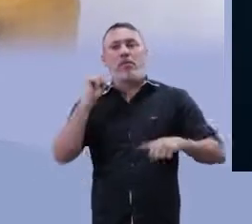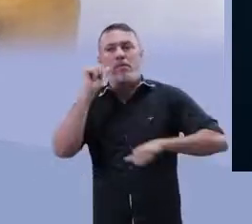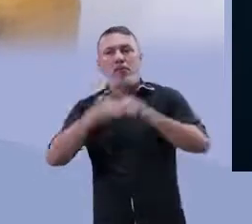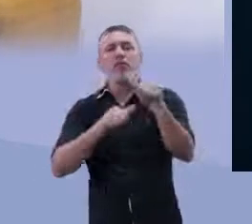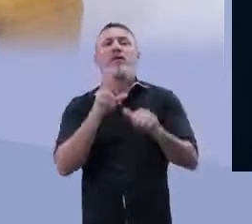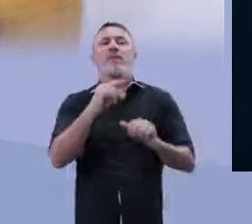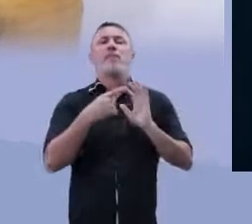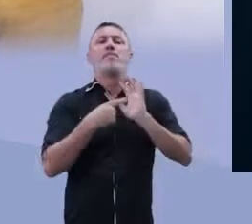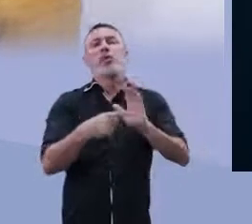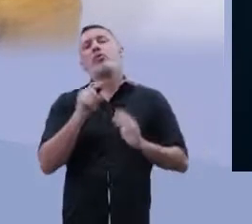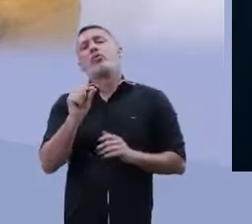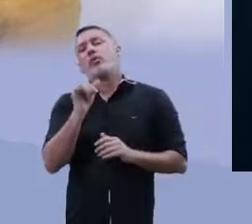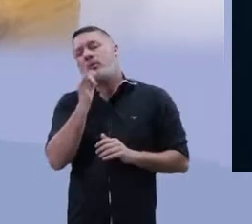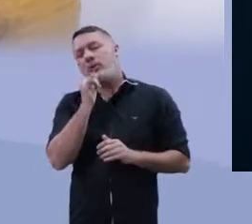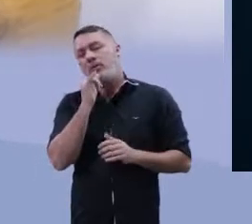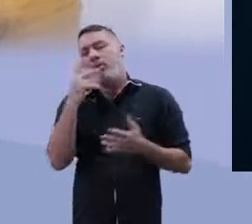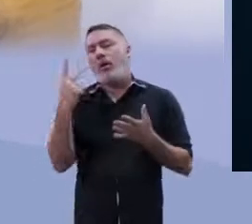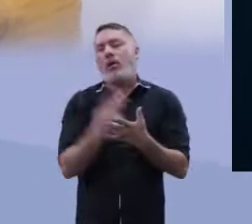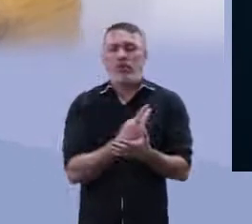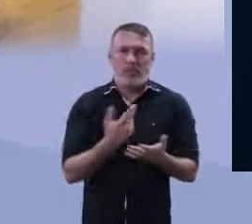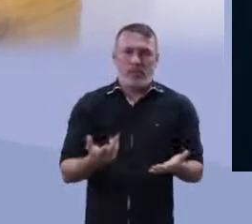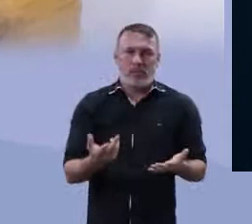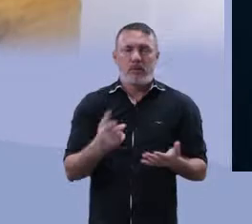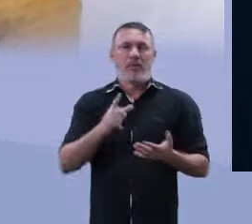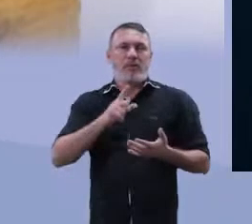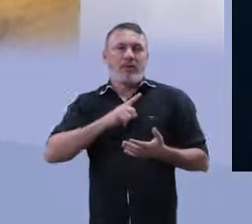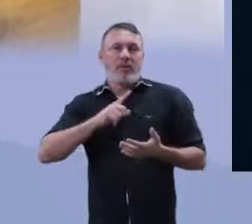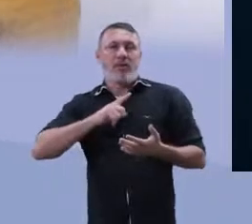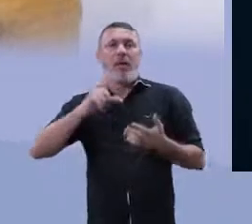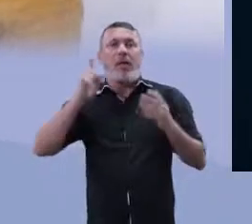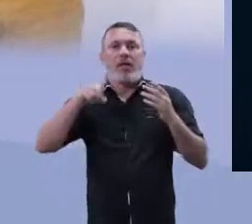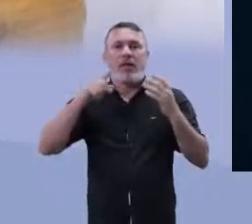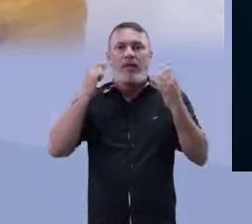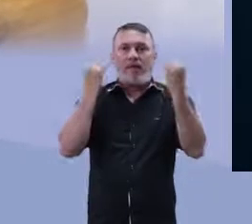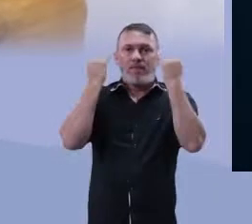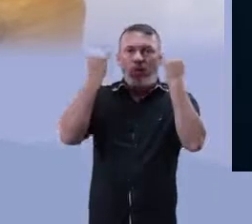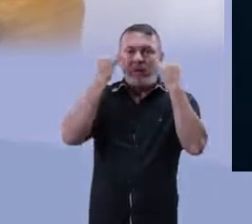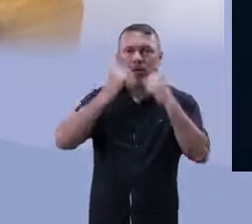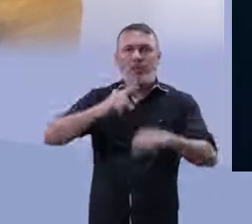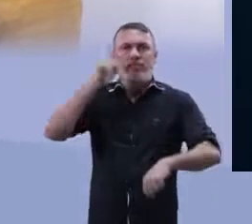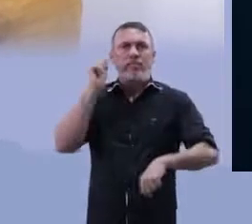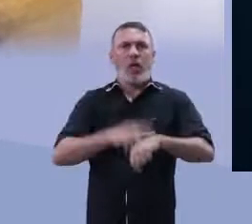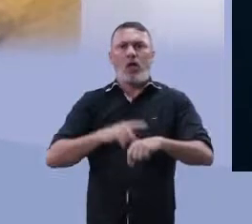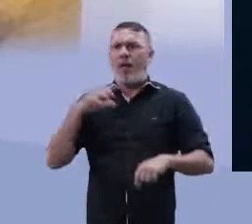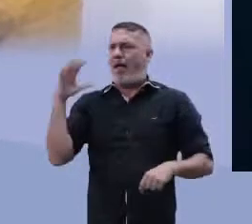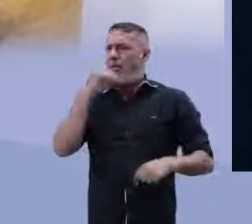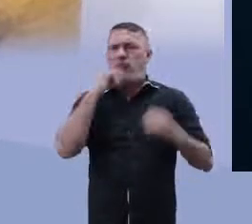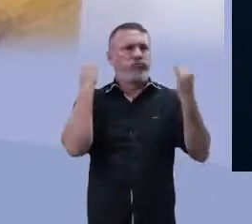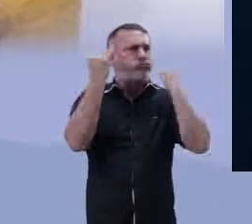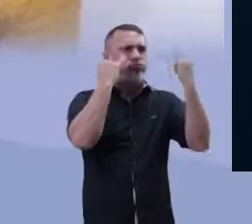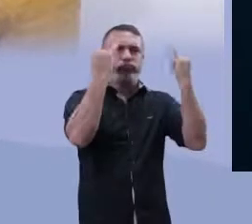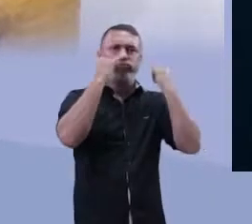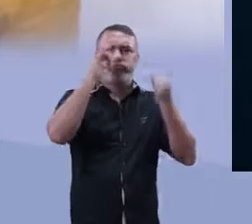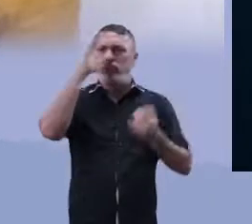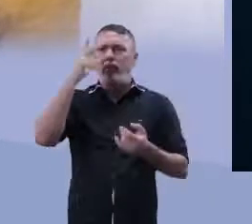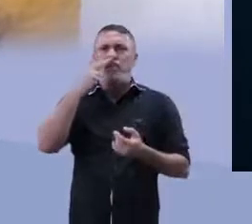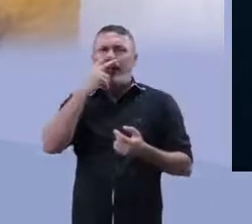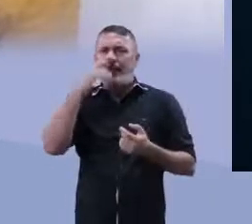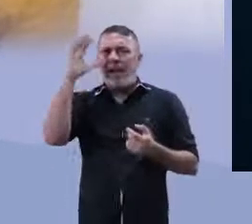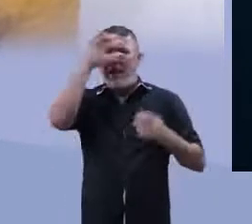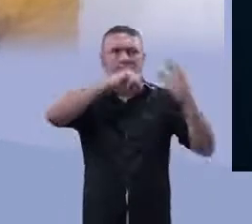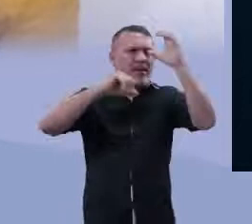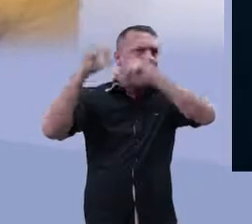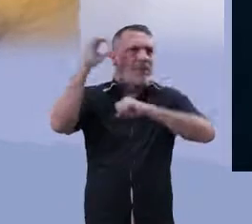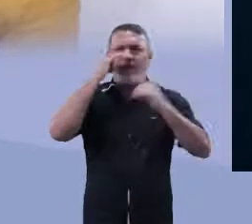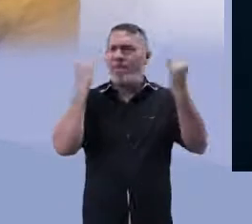vai nos trazer, por exemplo, a informação de forma muito mais rápida. E aí, esses